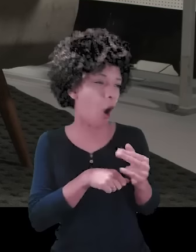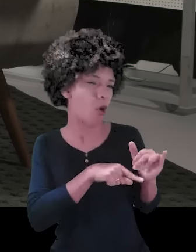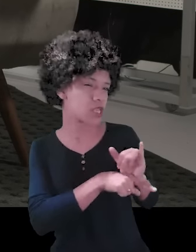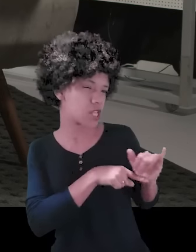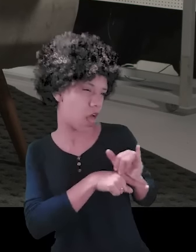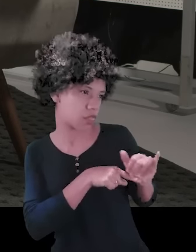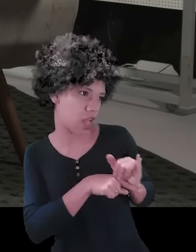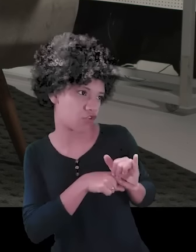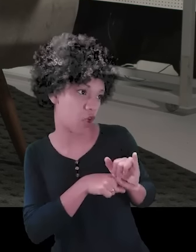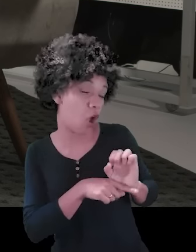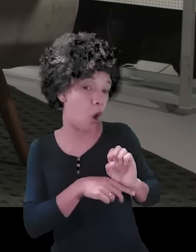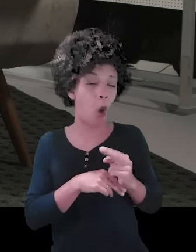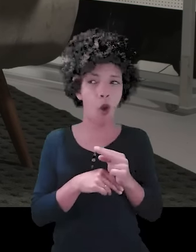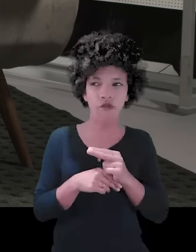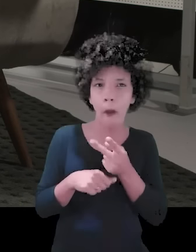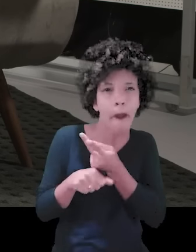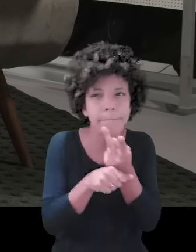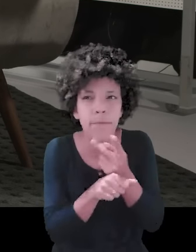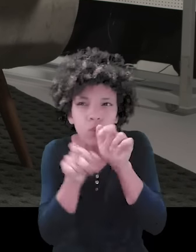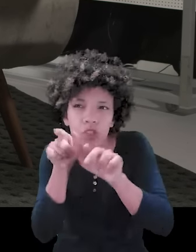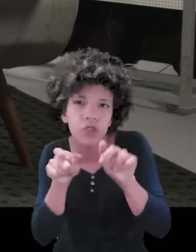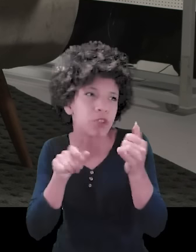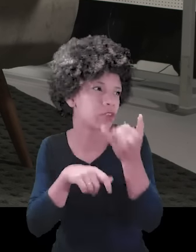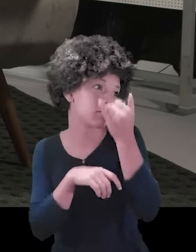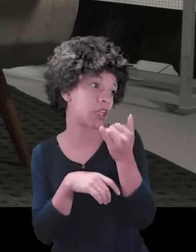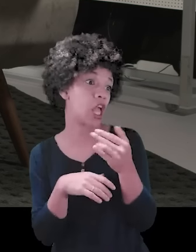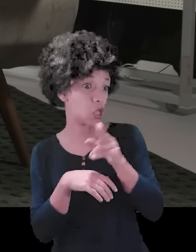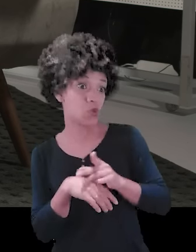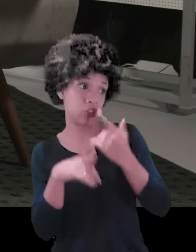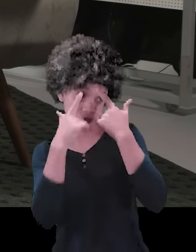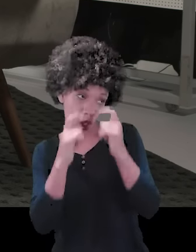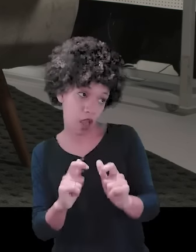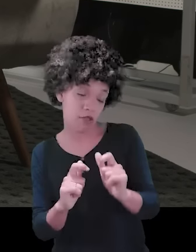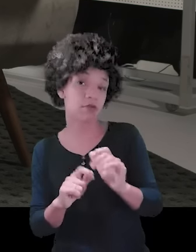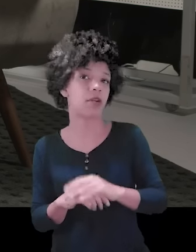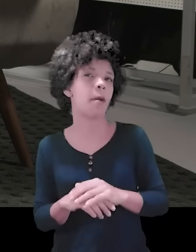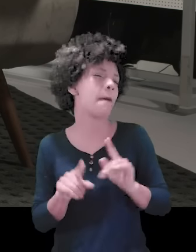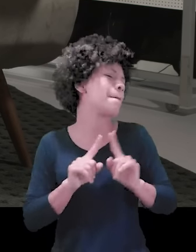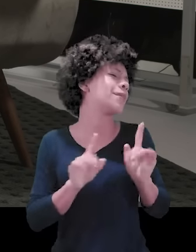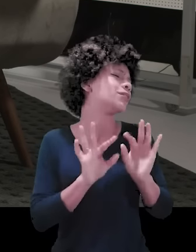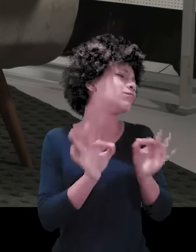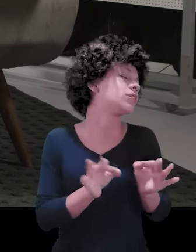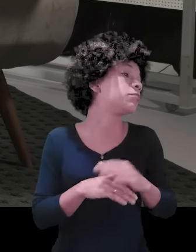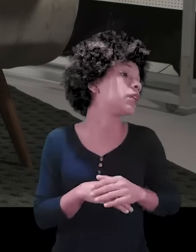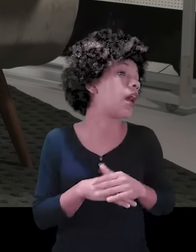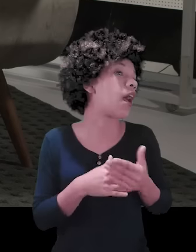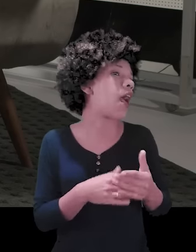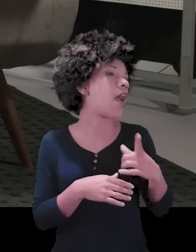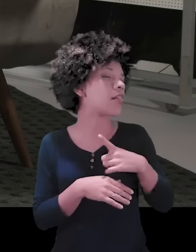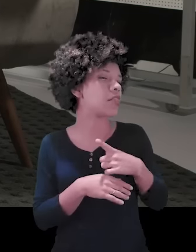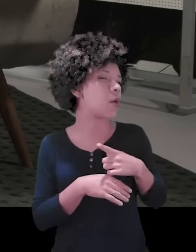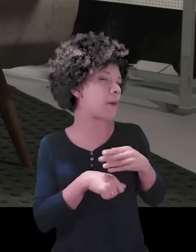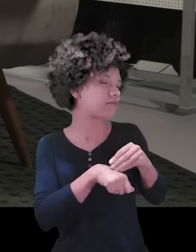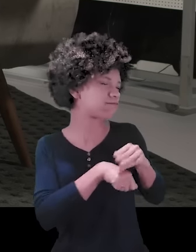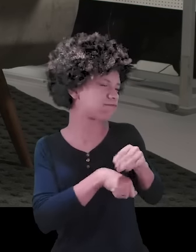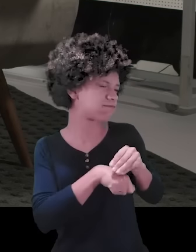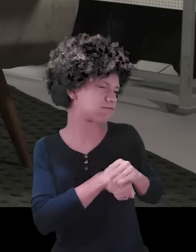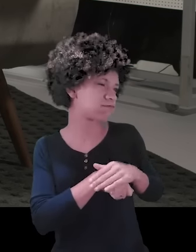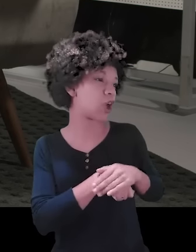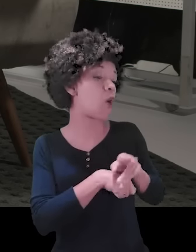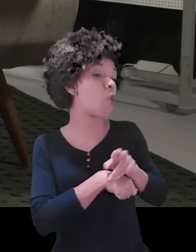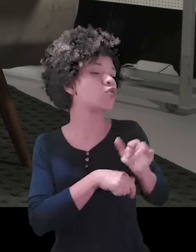eles vão atrás de uma vítima às vezes usam até de violência tá mas o mais comum e deixar uma isca um